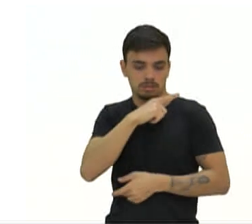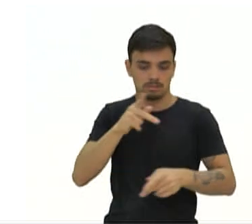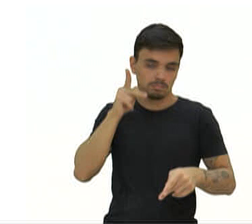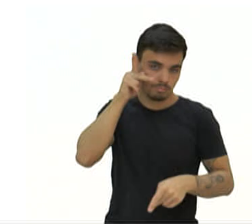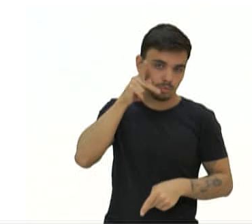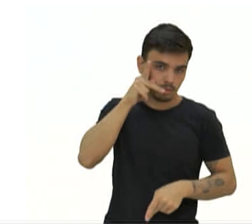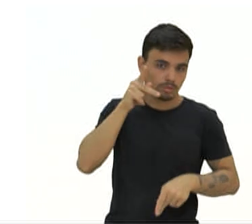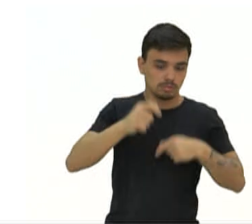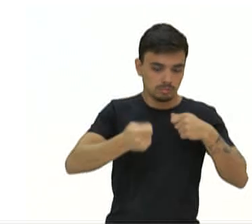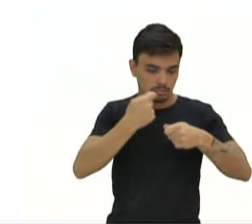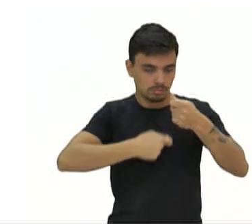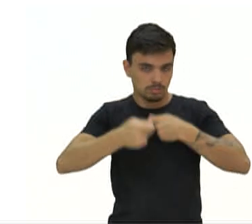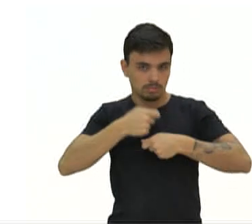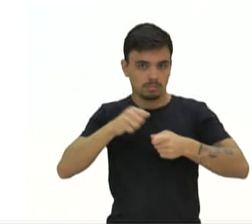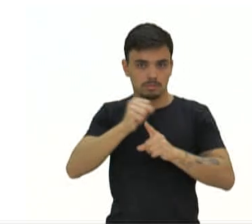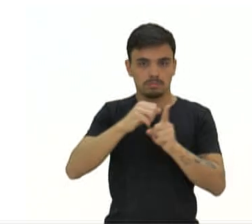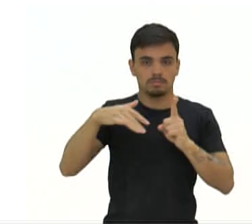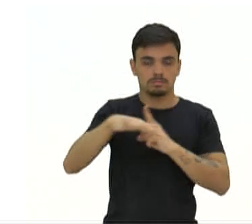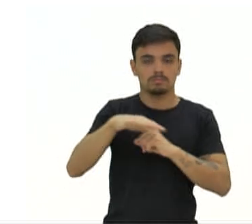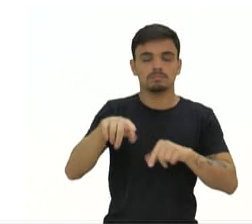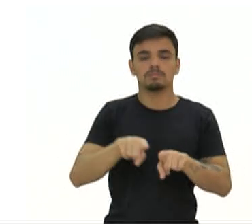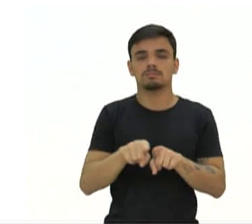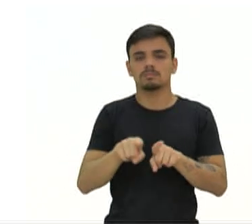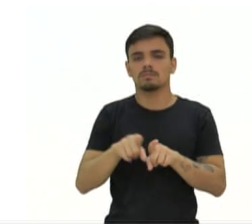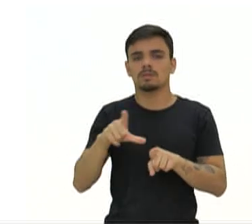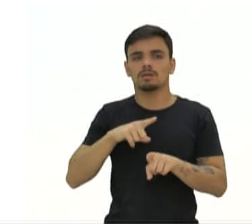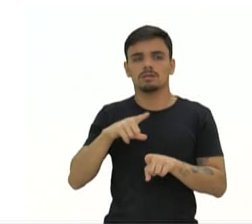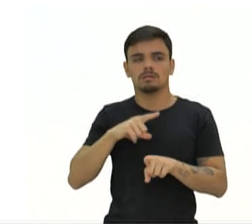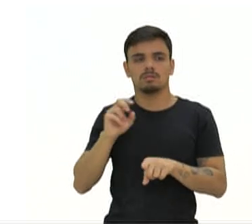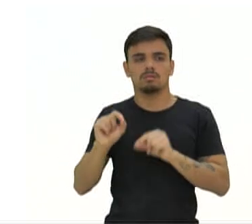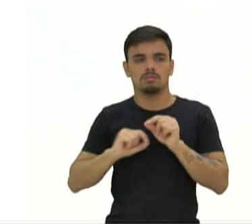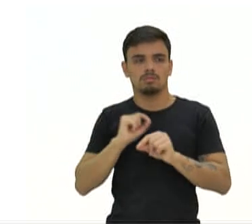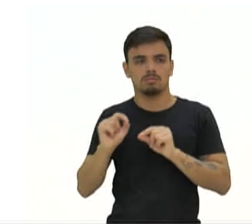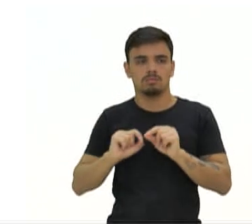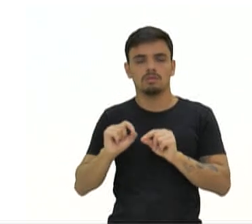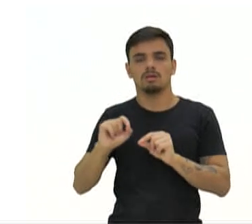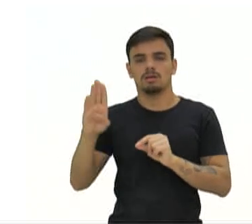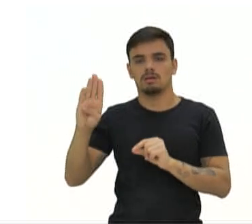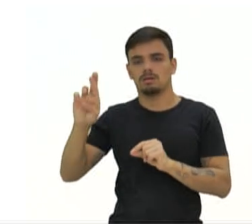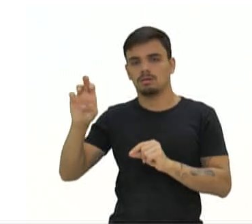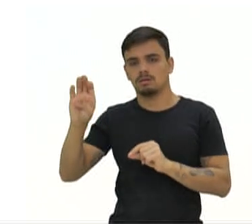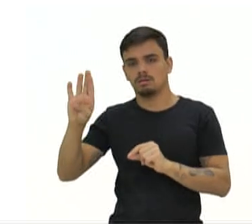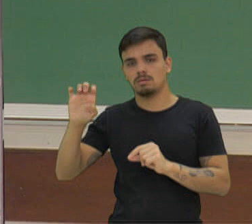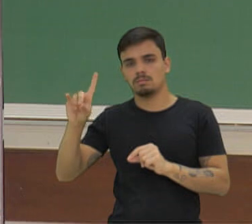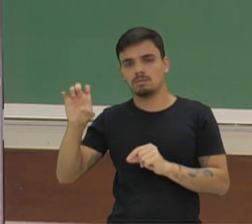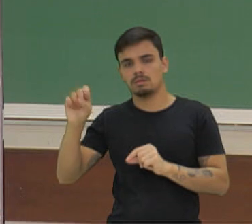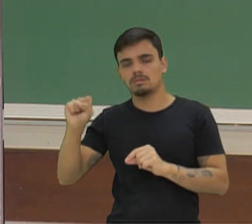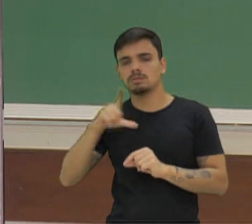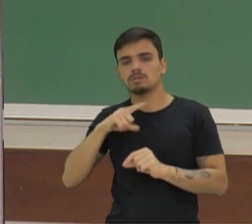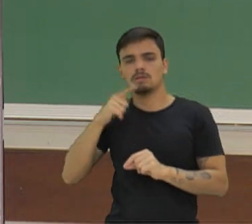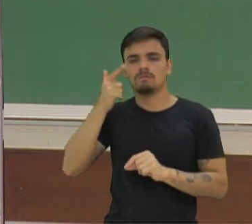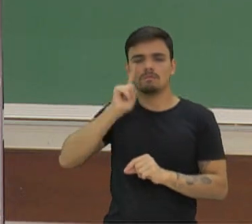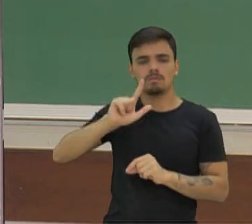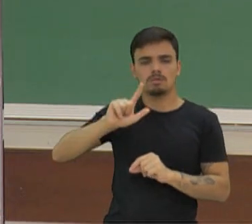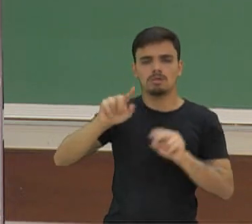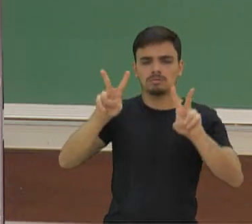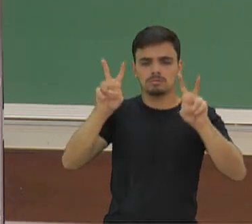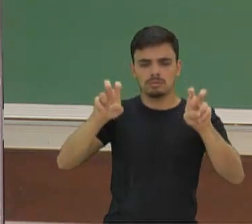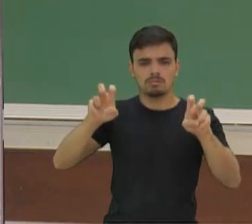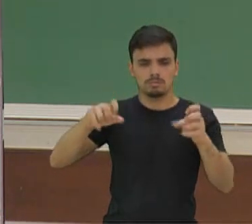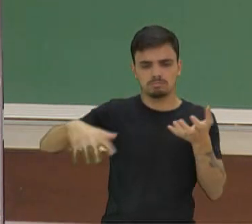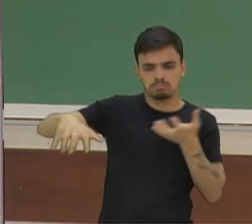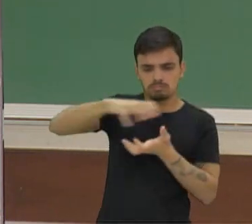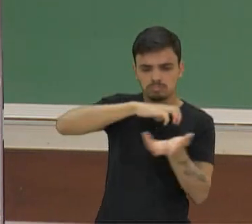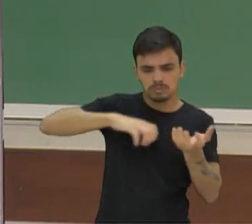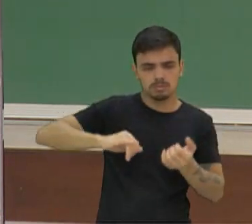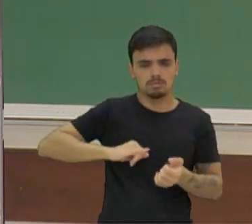Os rebeldes conseguiram vitória sobre o poder regencial, mas os armamentos e munições eficientes das forças imperiais permitiram reprimir o movimento.